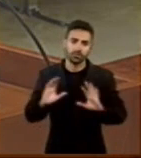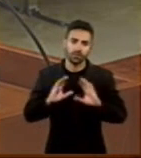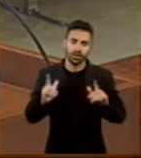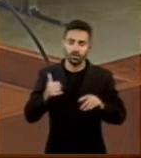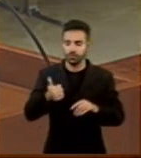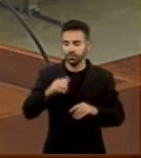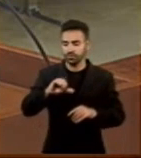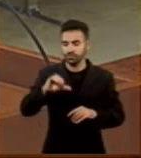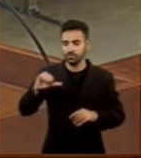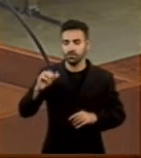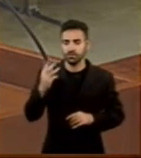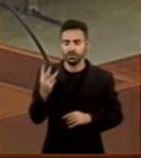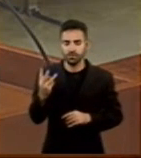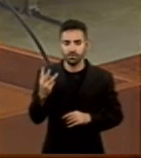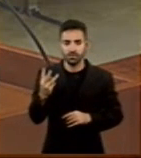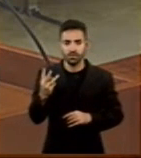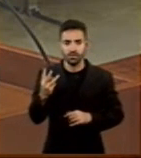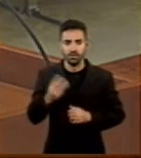93,